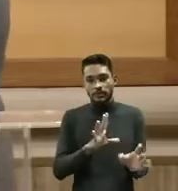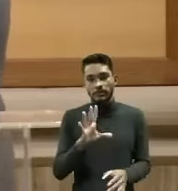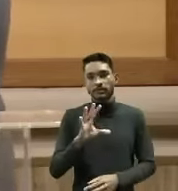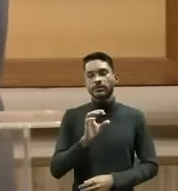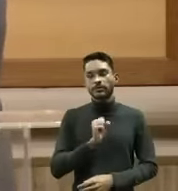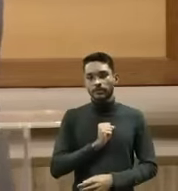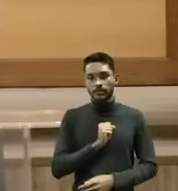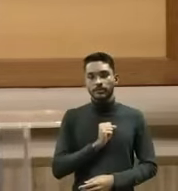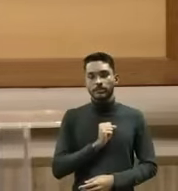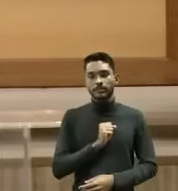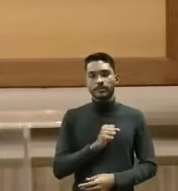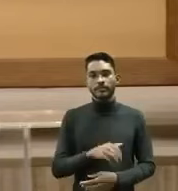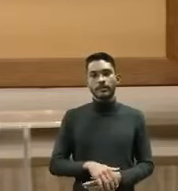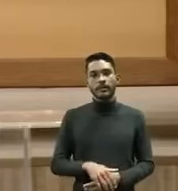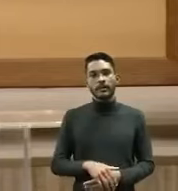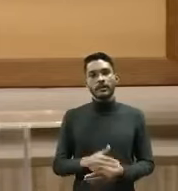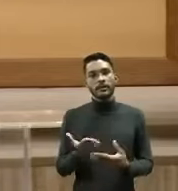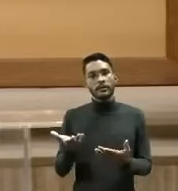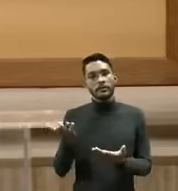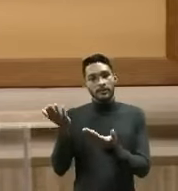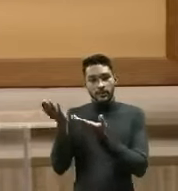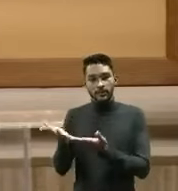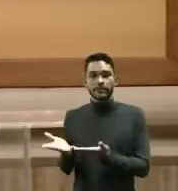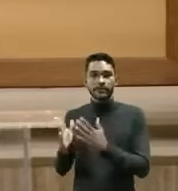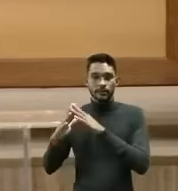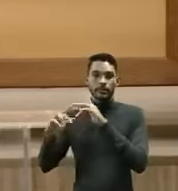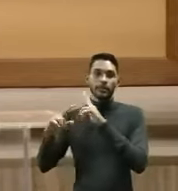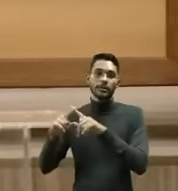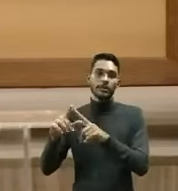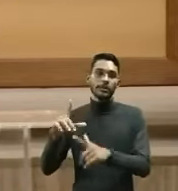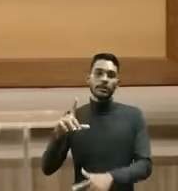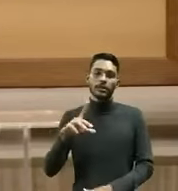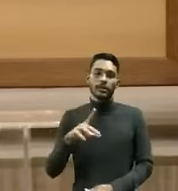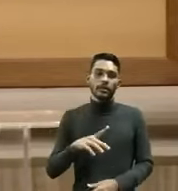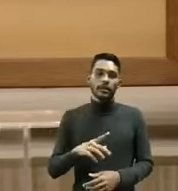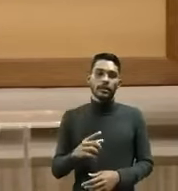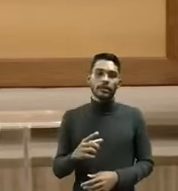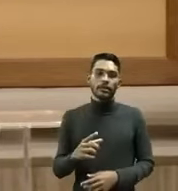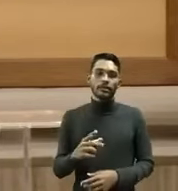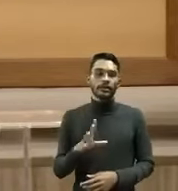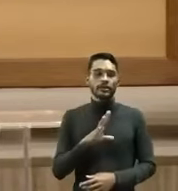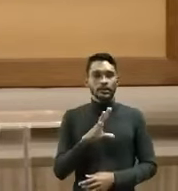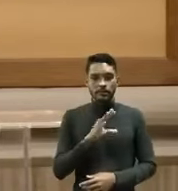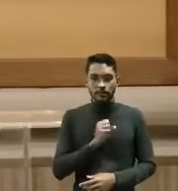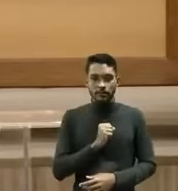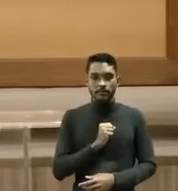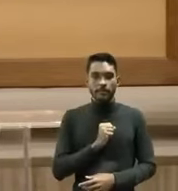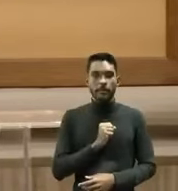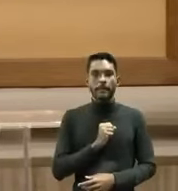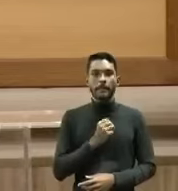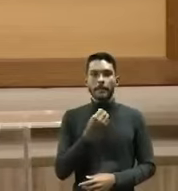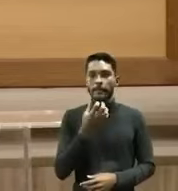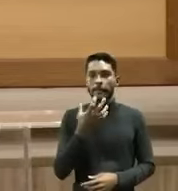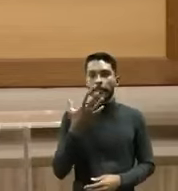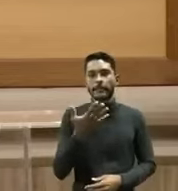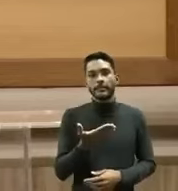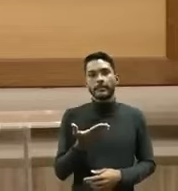estaria sendo melhor do que a Igreja de Éfeso que foi reprovada por um ponto mas perceba que a igreja de la